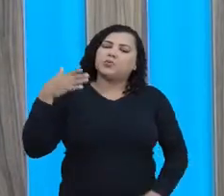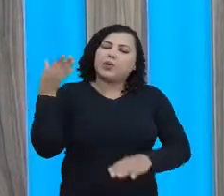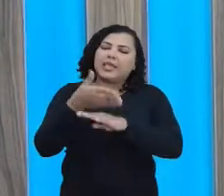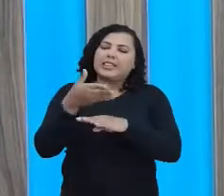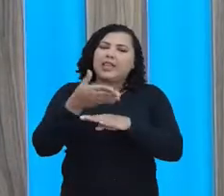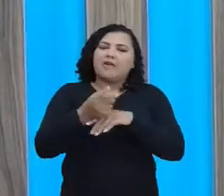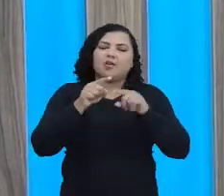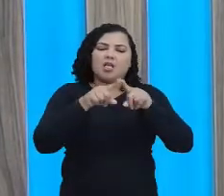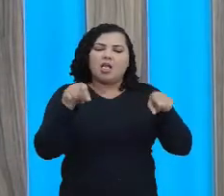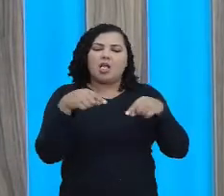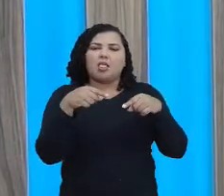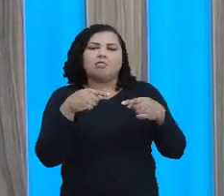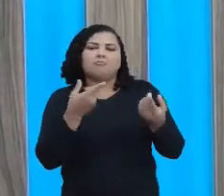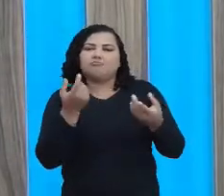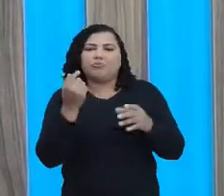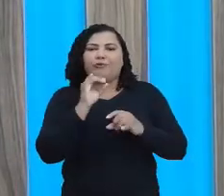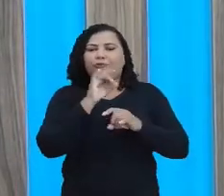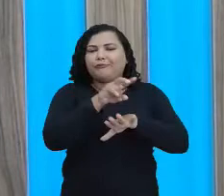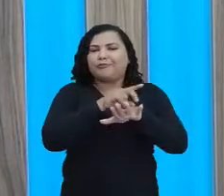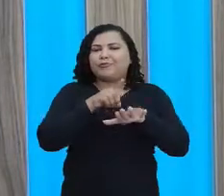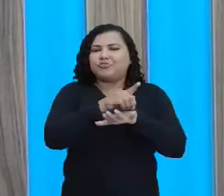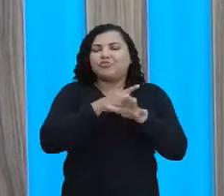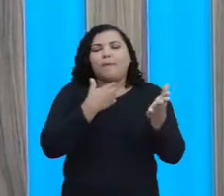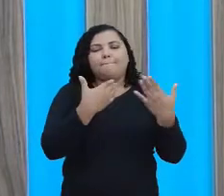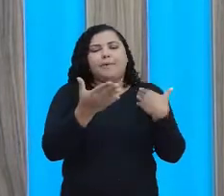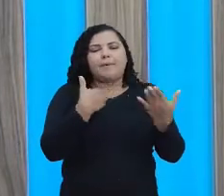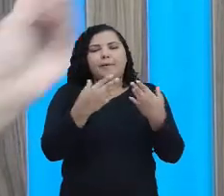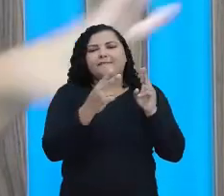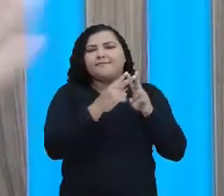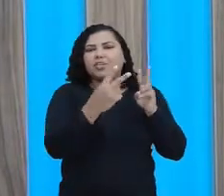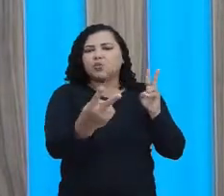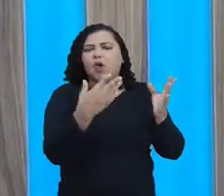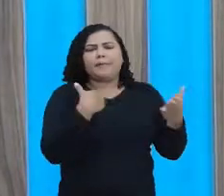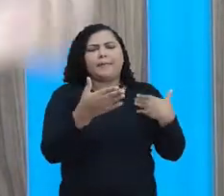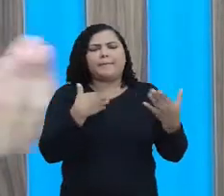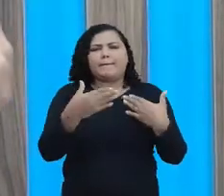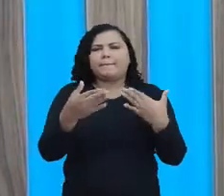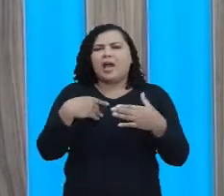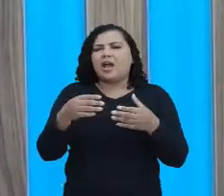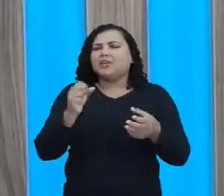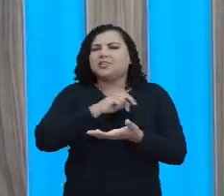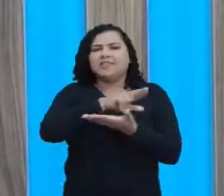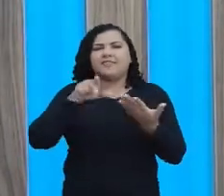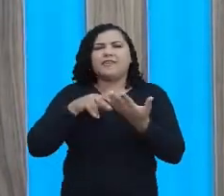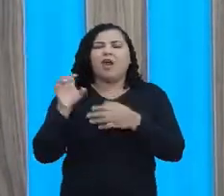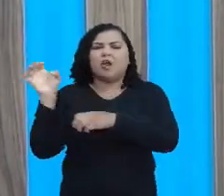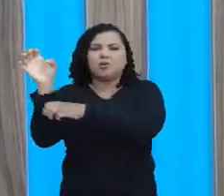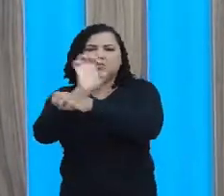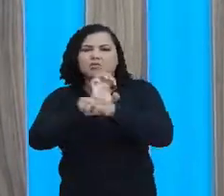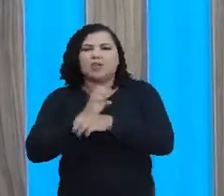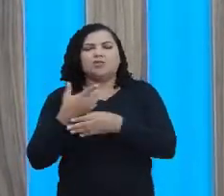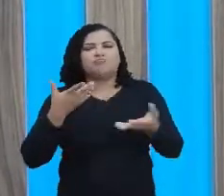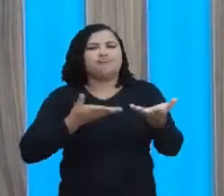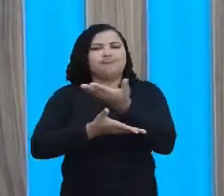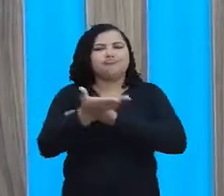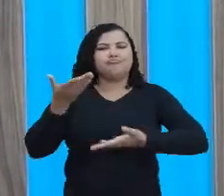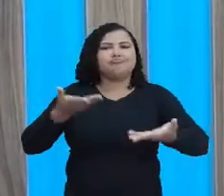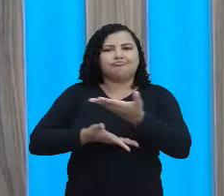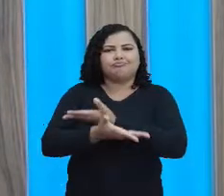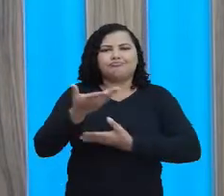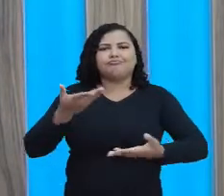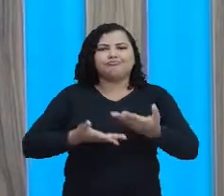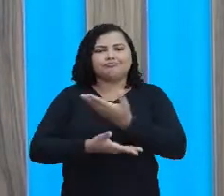de bate-papo e se conectar com diversas pessoas de diversos estados. E era uma coisa